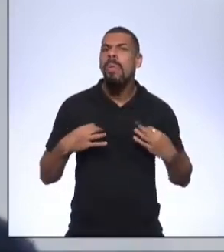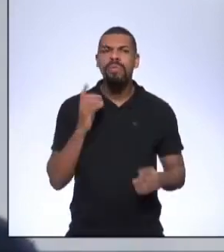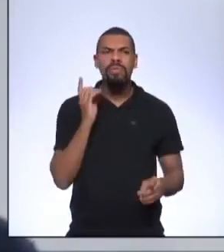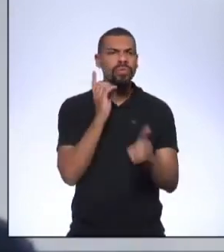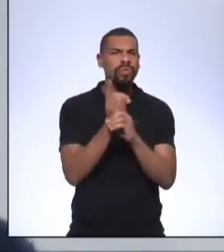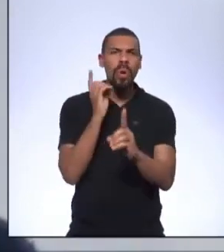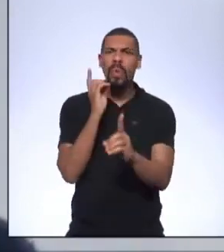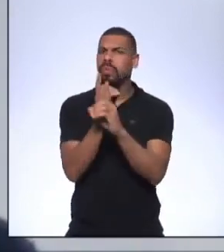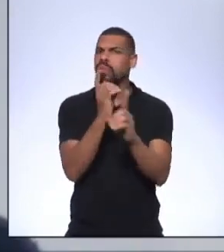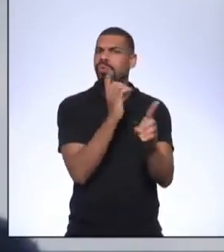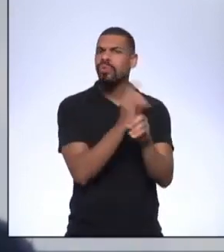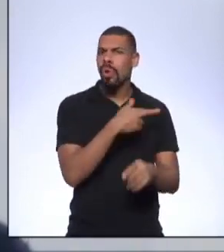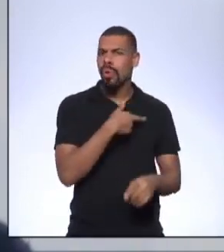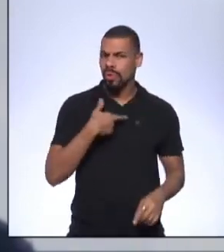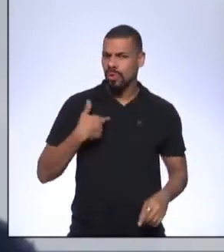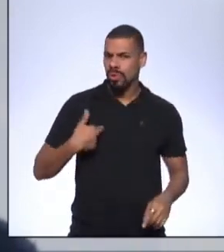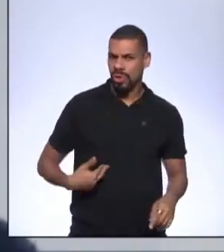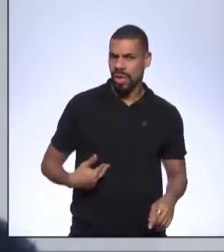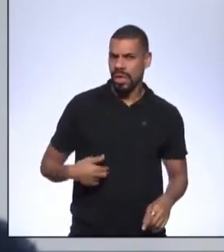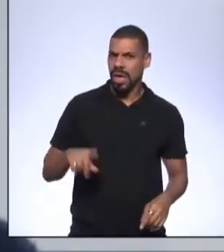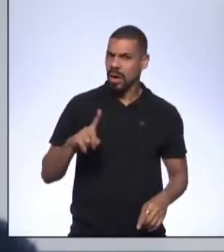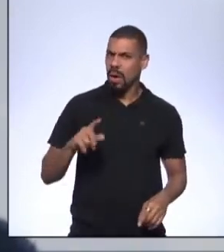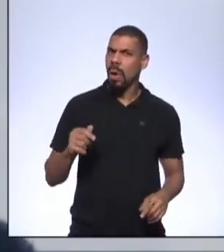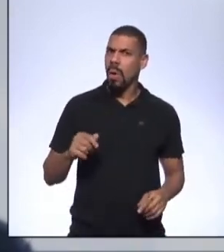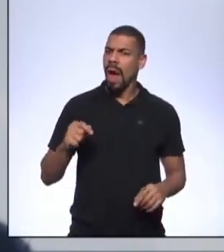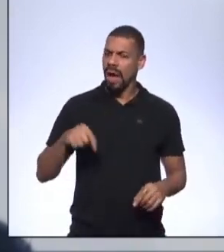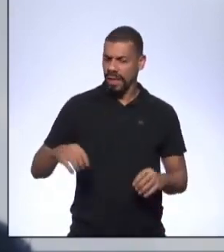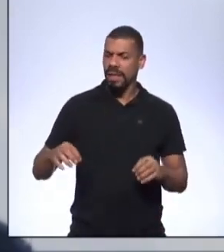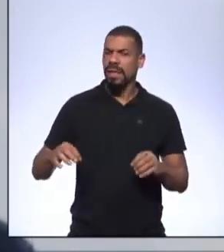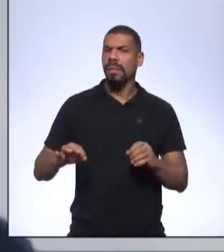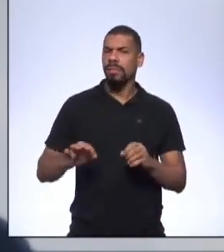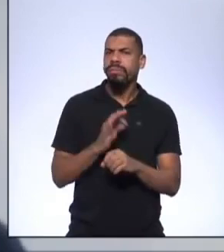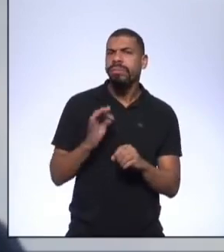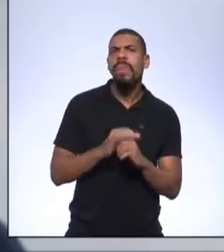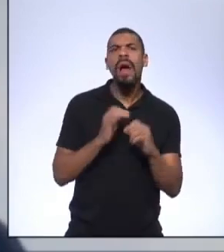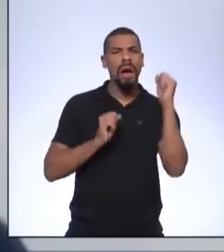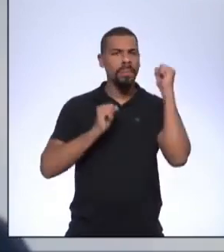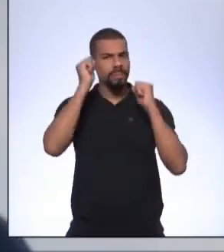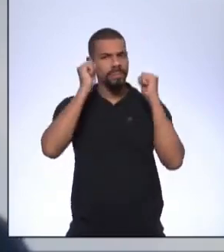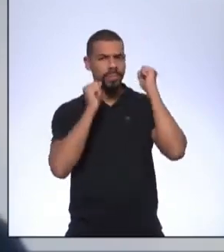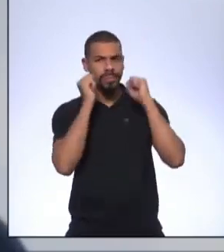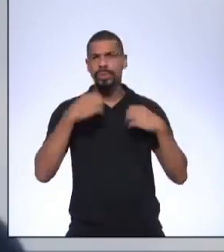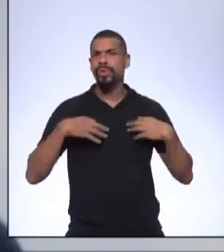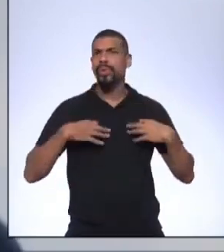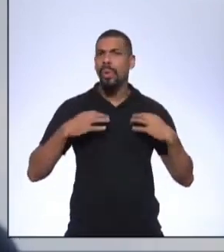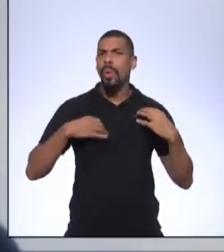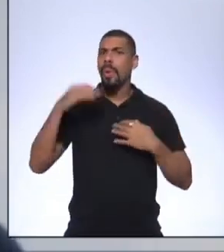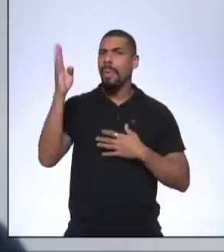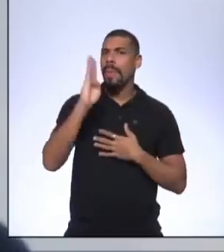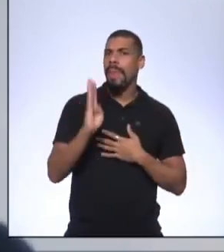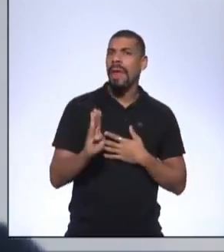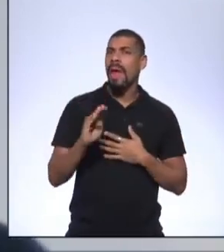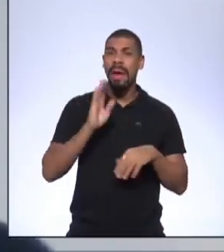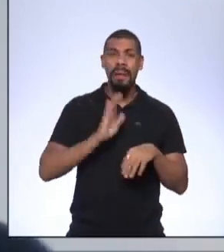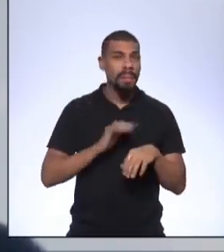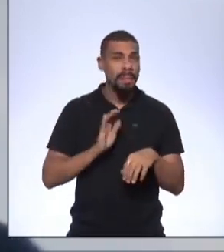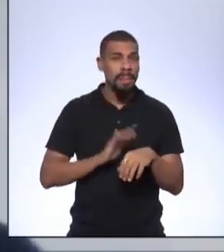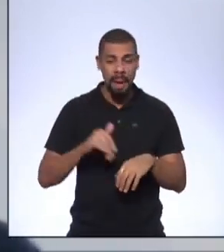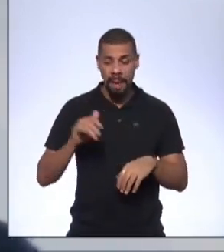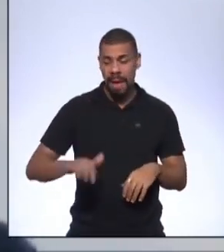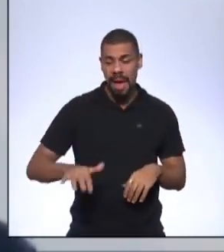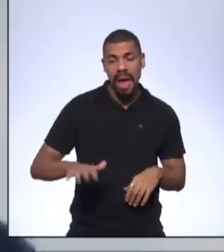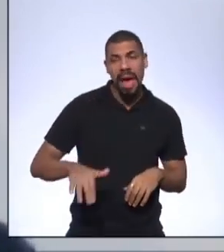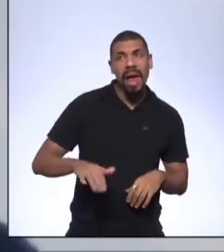made in China. Não é porque o Brasil não fabrica roupa, é porque a roupa que vem da China é mais barata, mesmo com o pagamento de todas